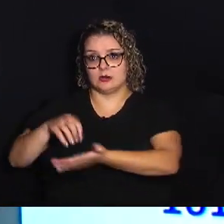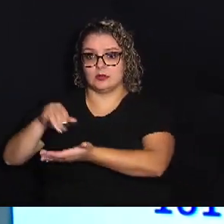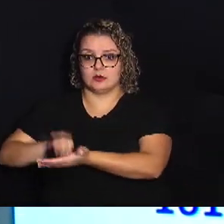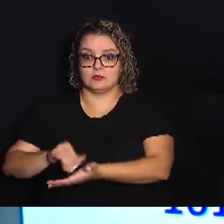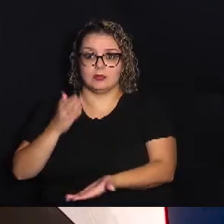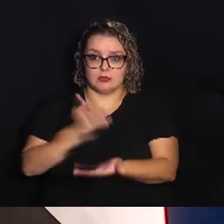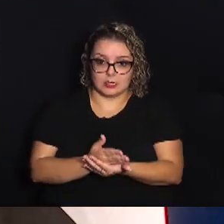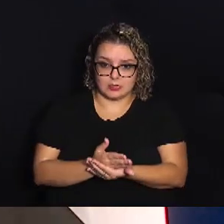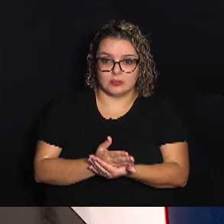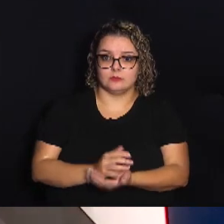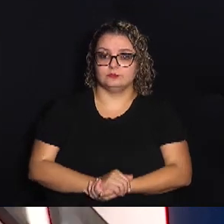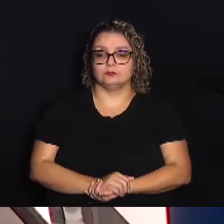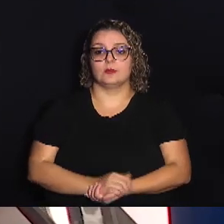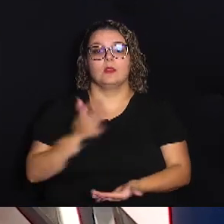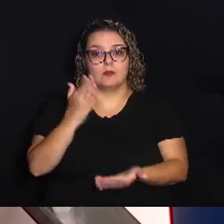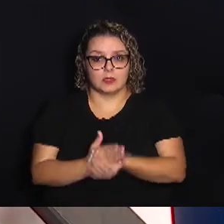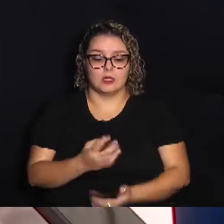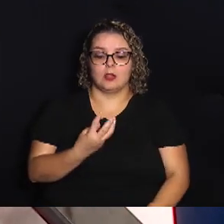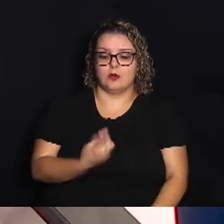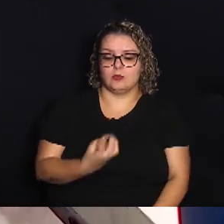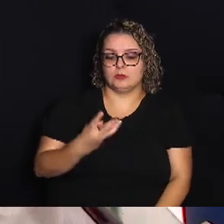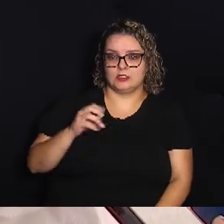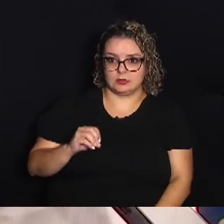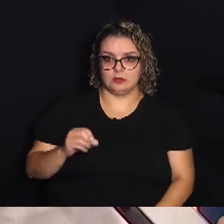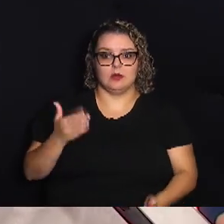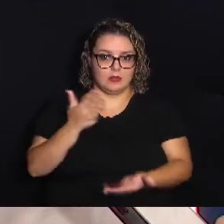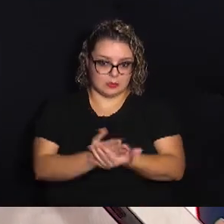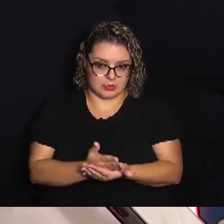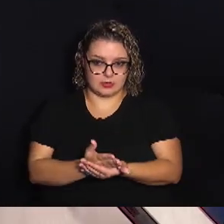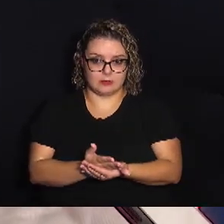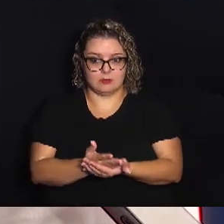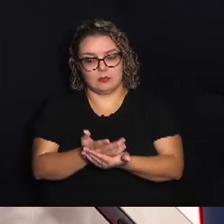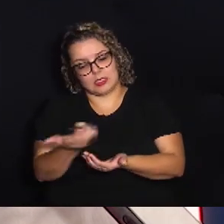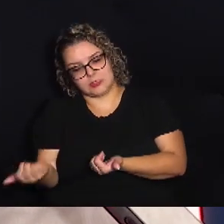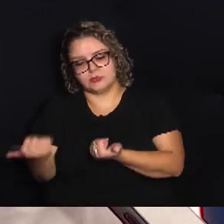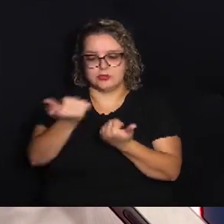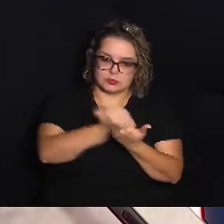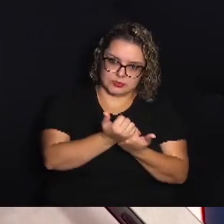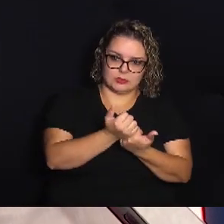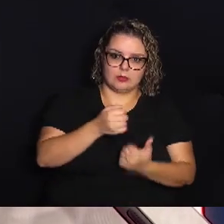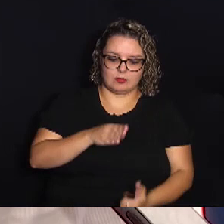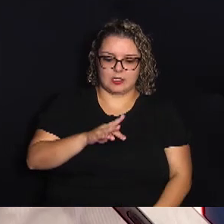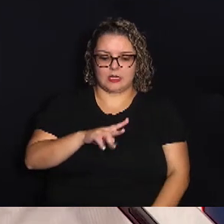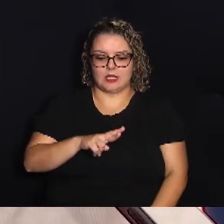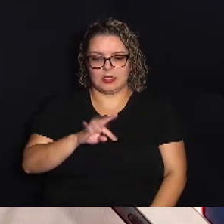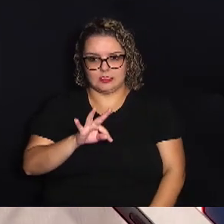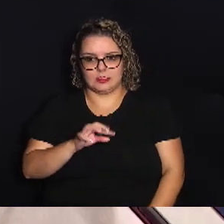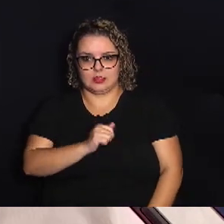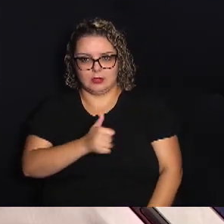deixar de operar nós vamos deixar de operar a linha 130 como foi dito mas em Em contrapartida nós vamos ter a linha